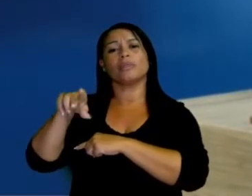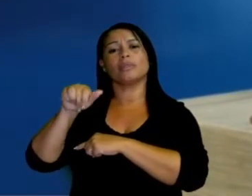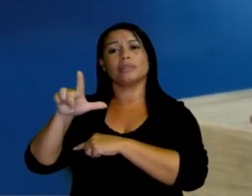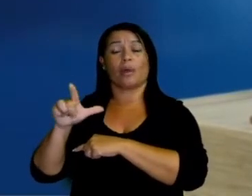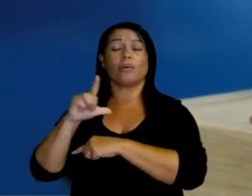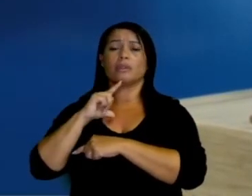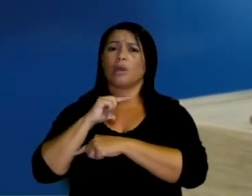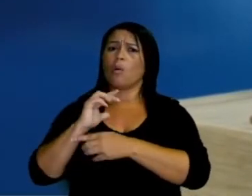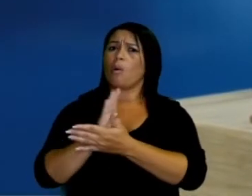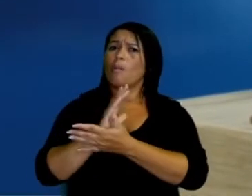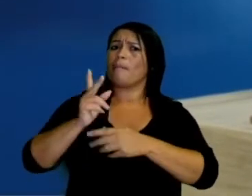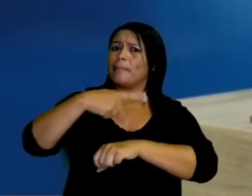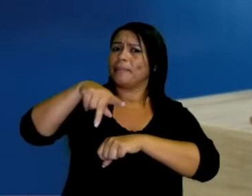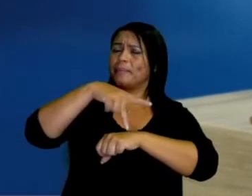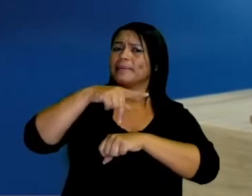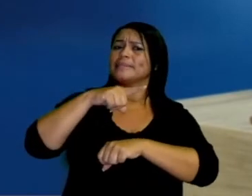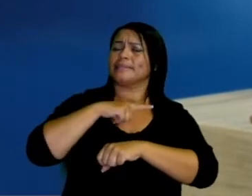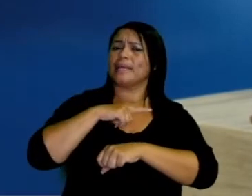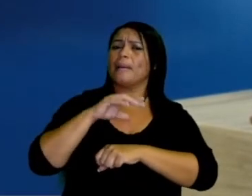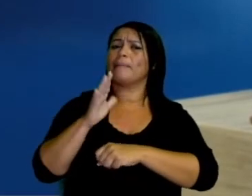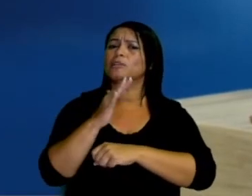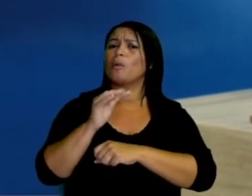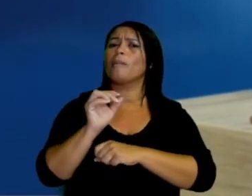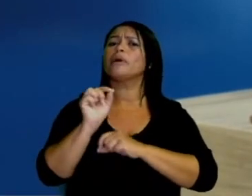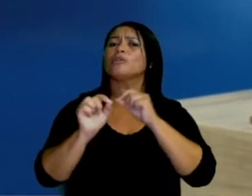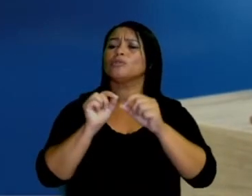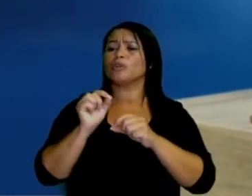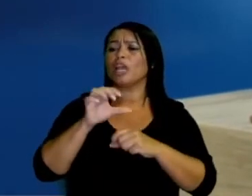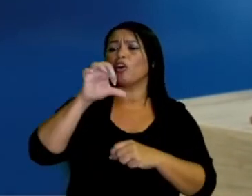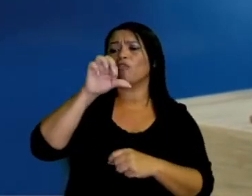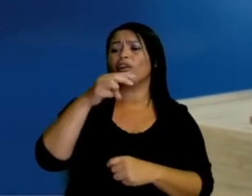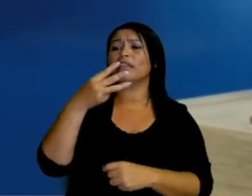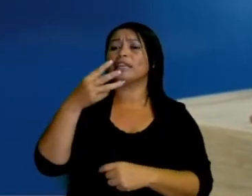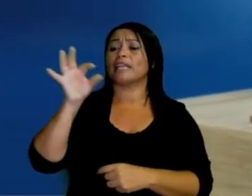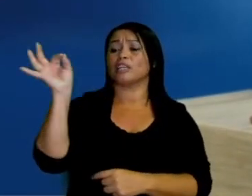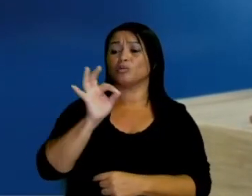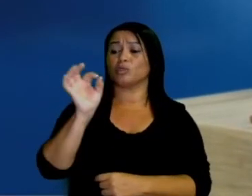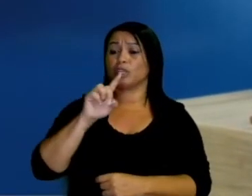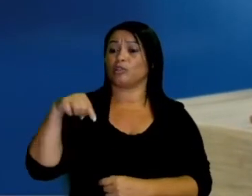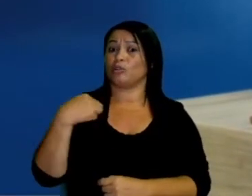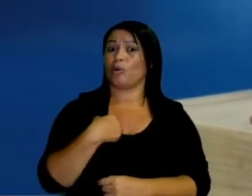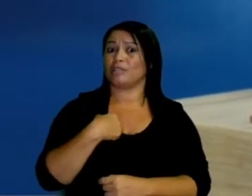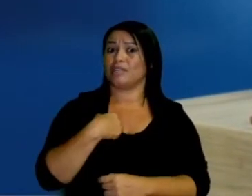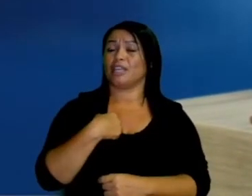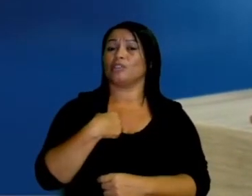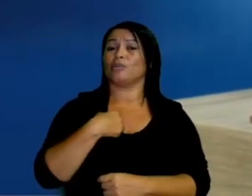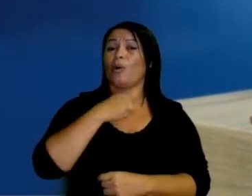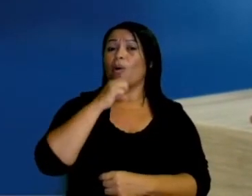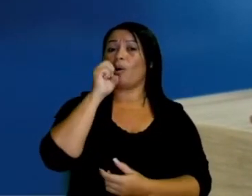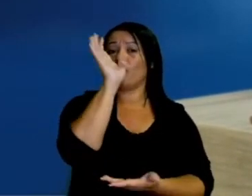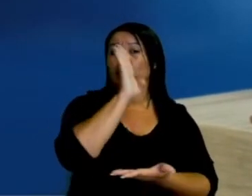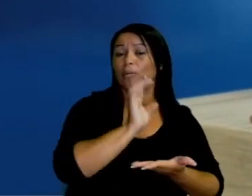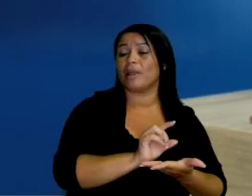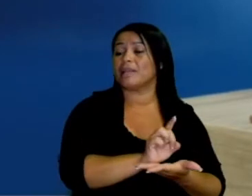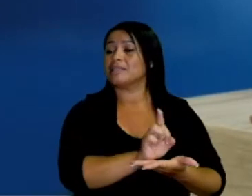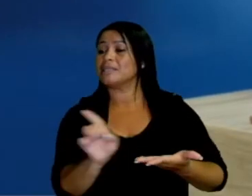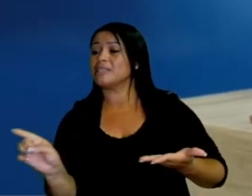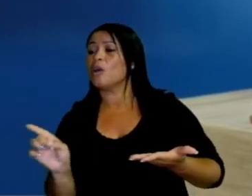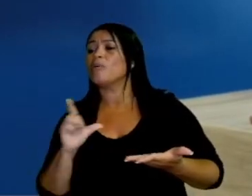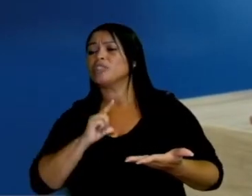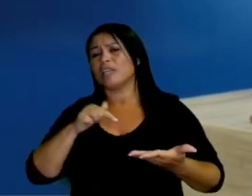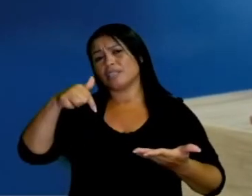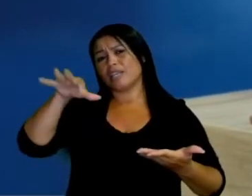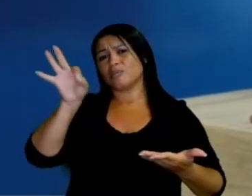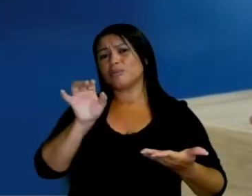parte do nosso país está no hemisfério sul, né? Cerca de 93% do nosso território. Mas a gente tem também um pedacinho ali, 7% do